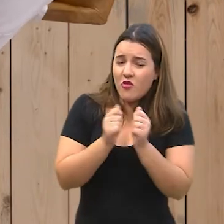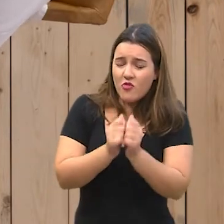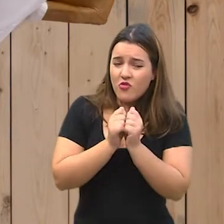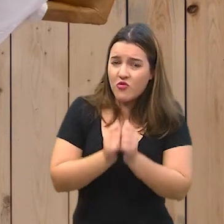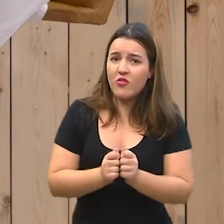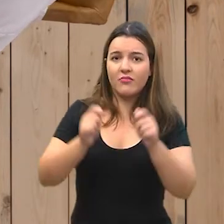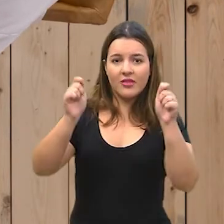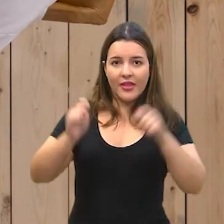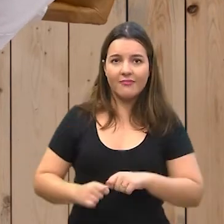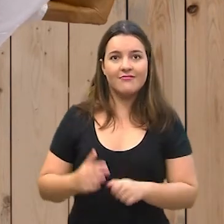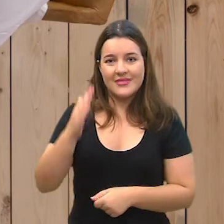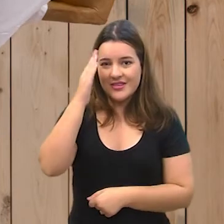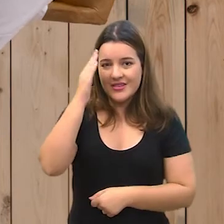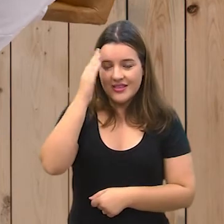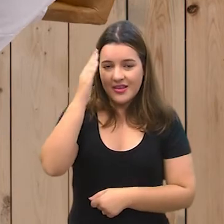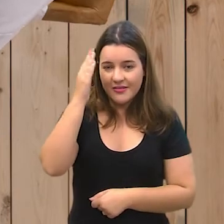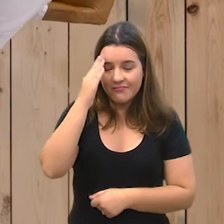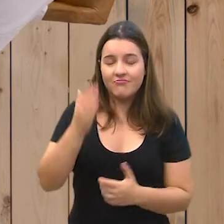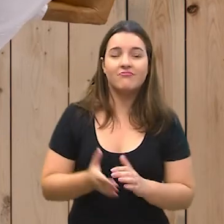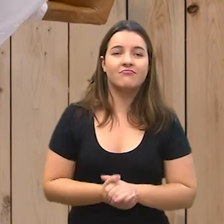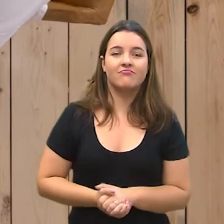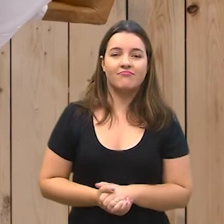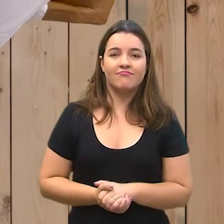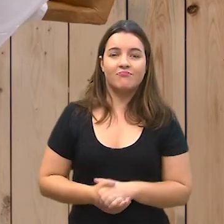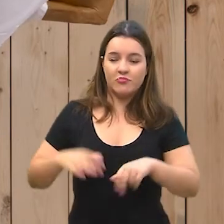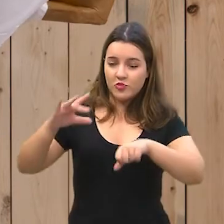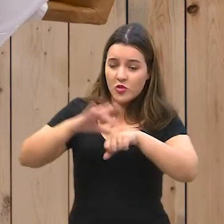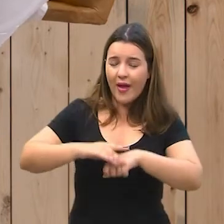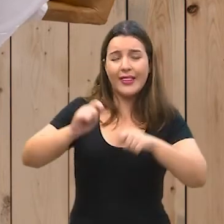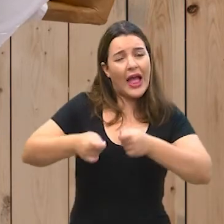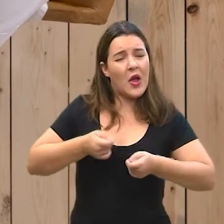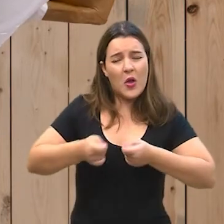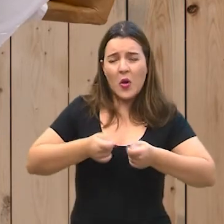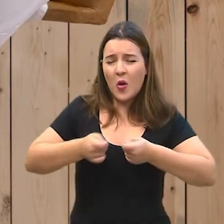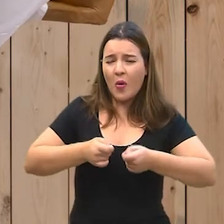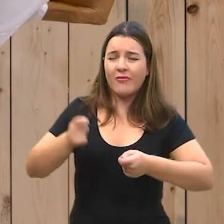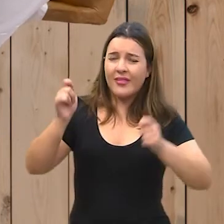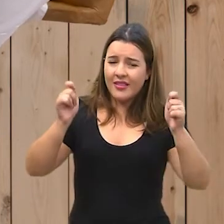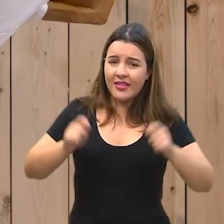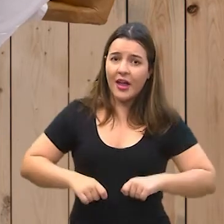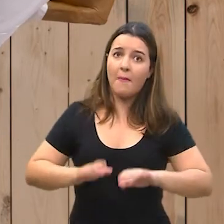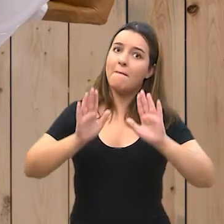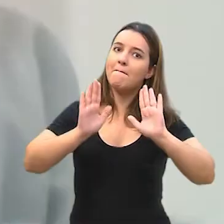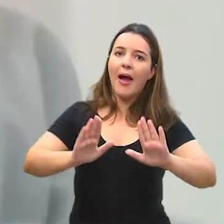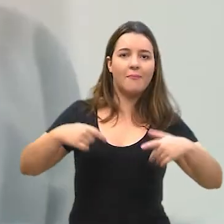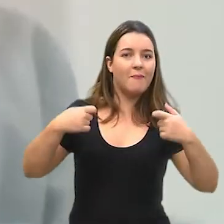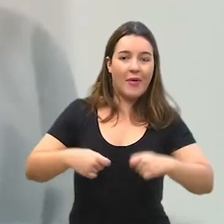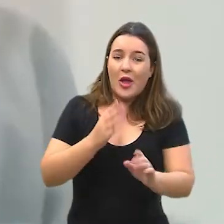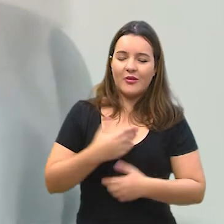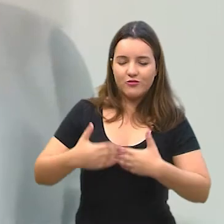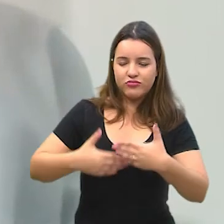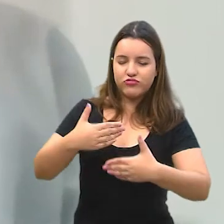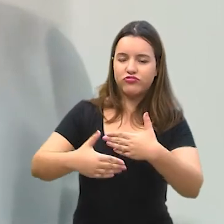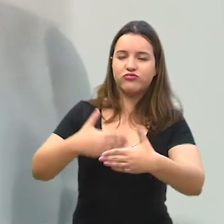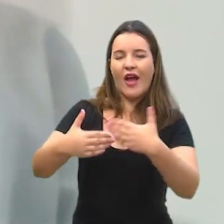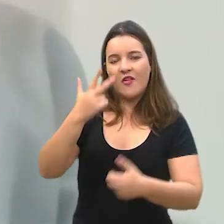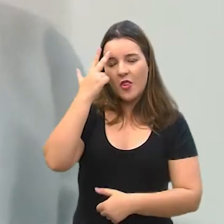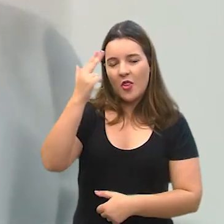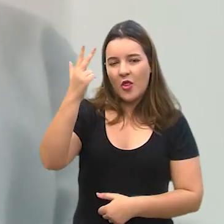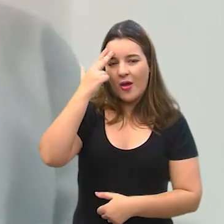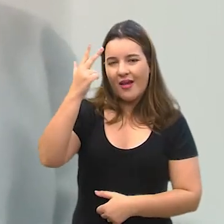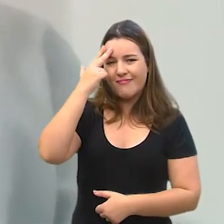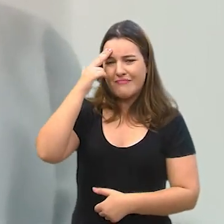descobrir a infecção pelo vírus HIV, não tomar as medicações, ao longo de alguns anos, ela vai evoluir com